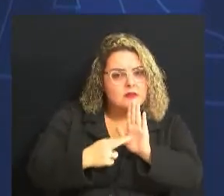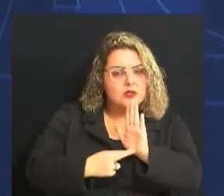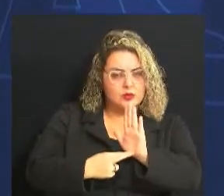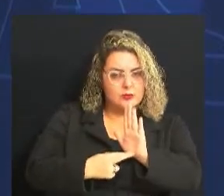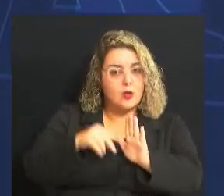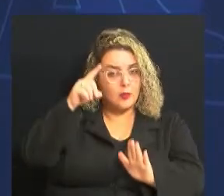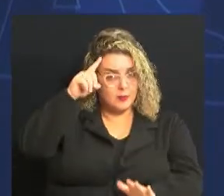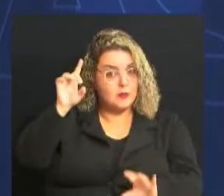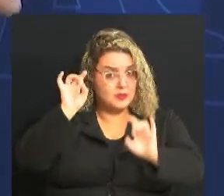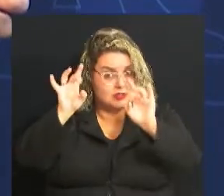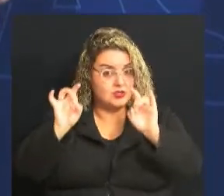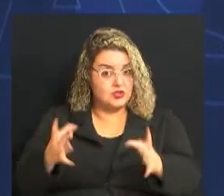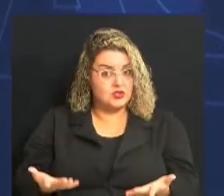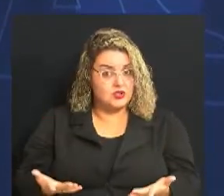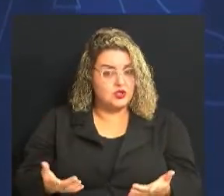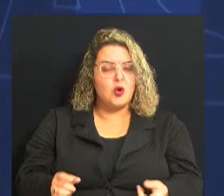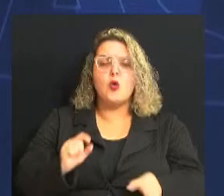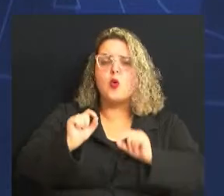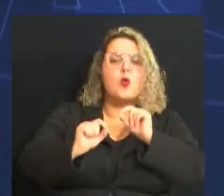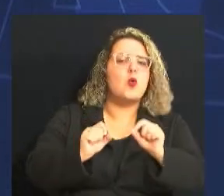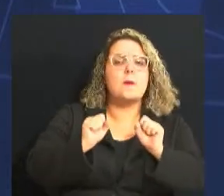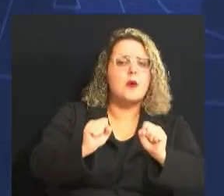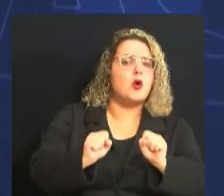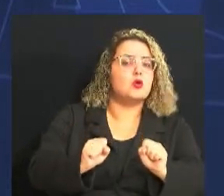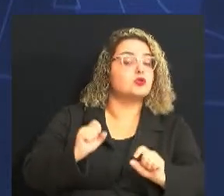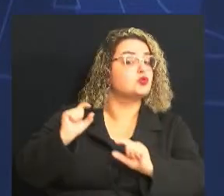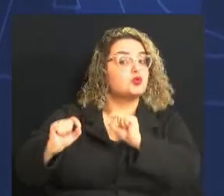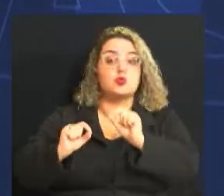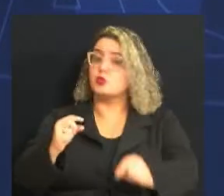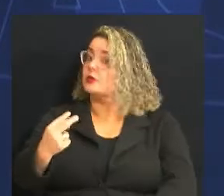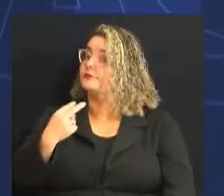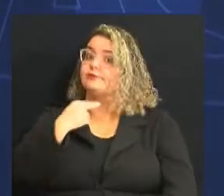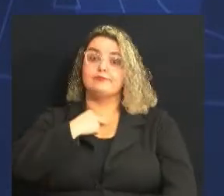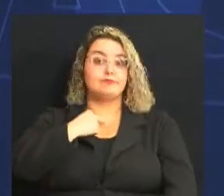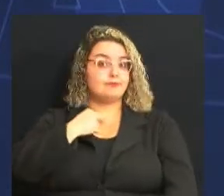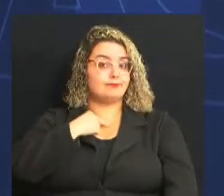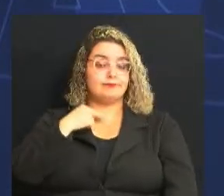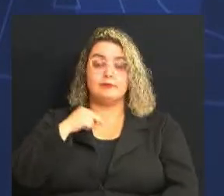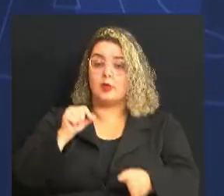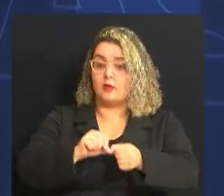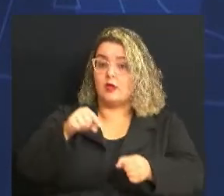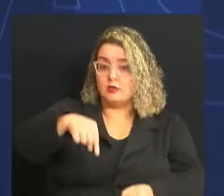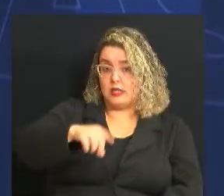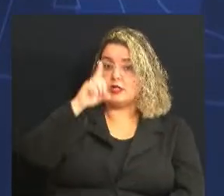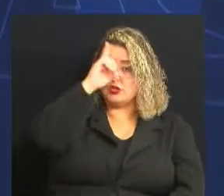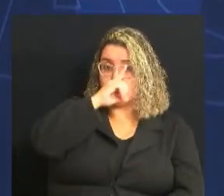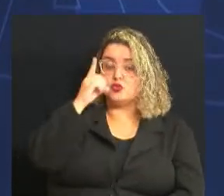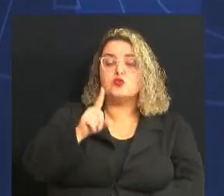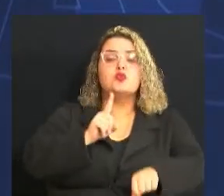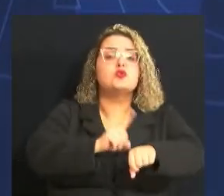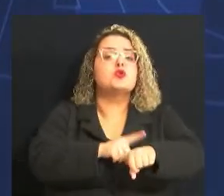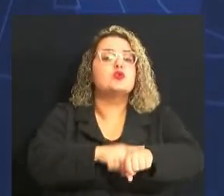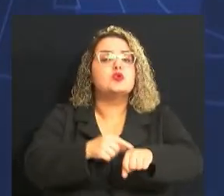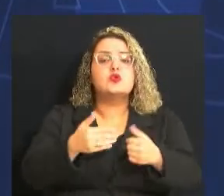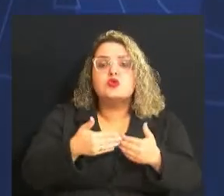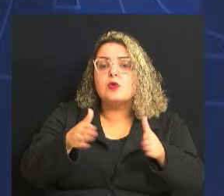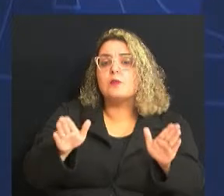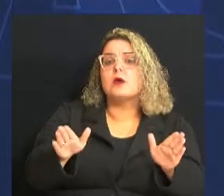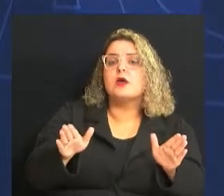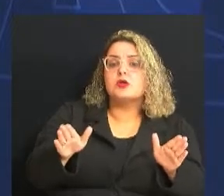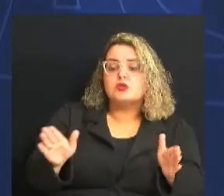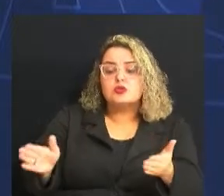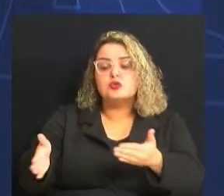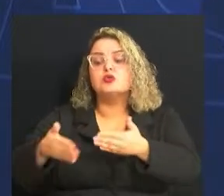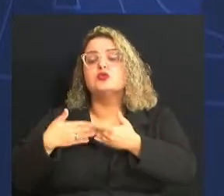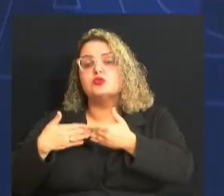dia especial, o que pode e o que não pode ser feito neste domingo, e os horários de abertura e